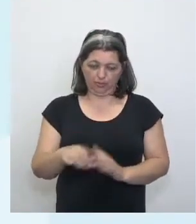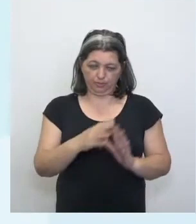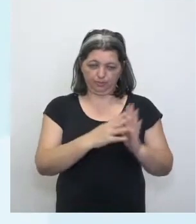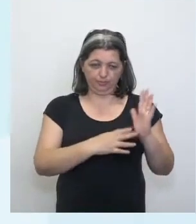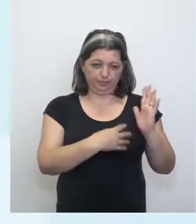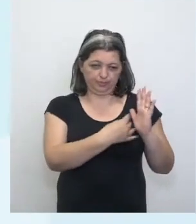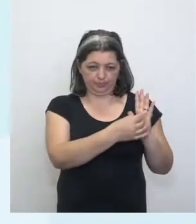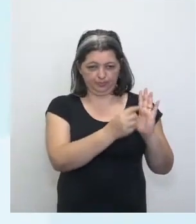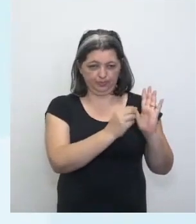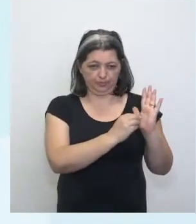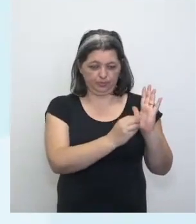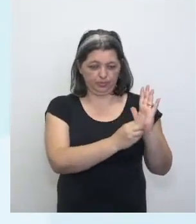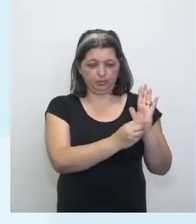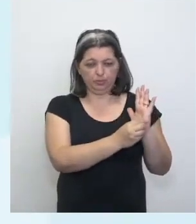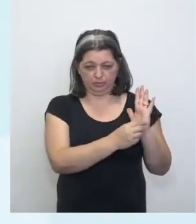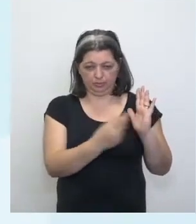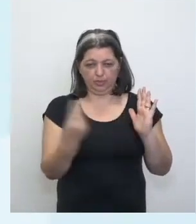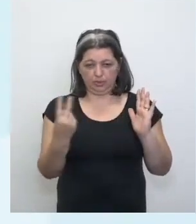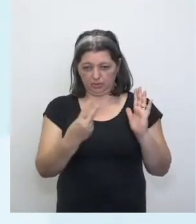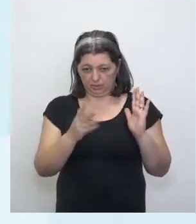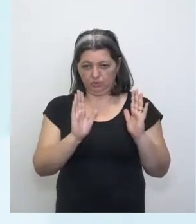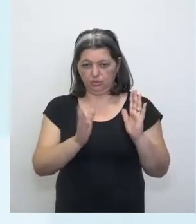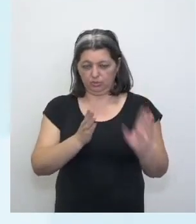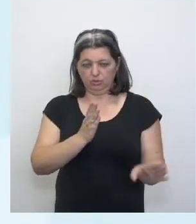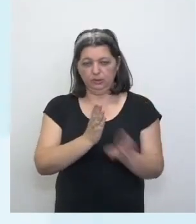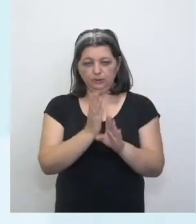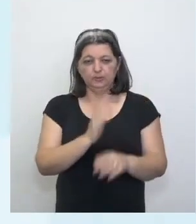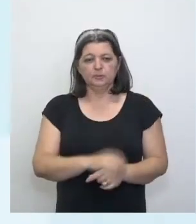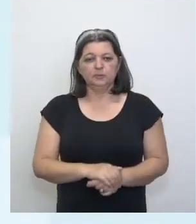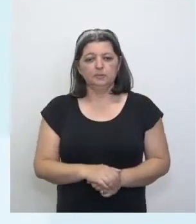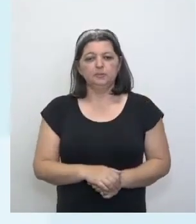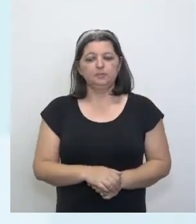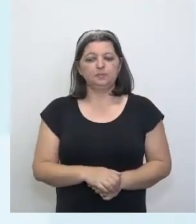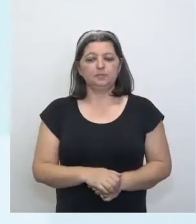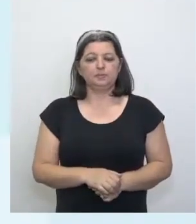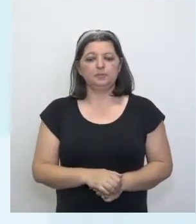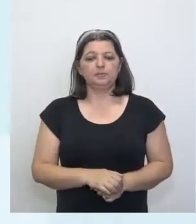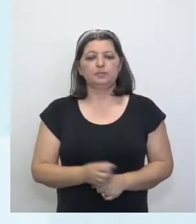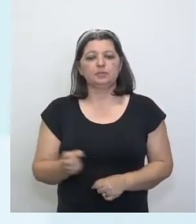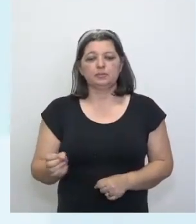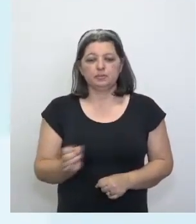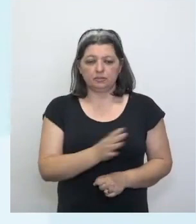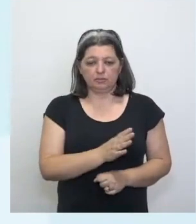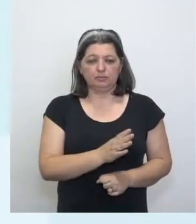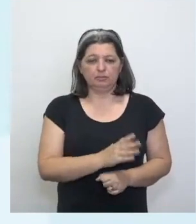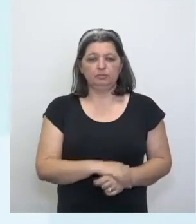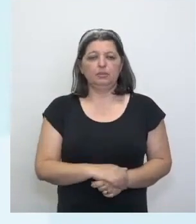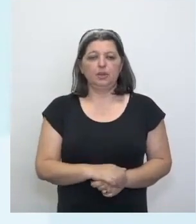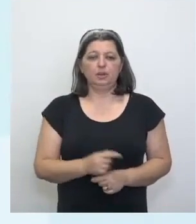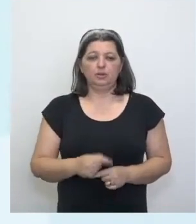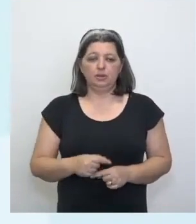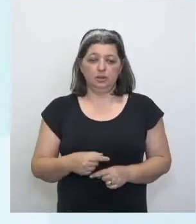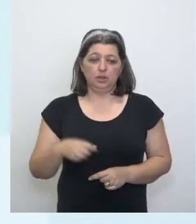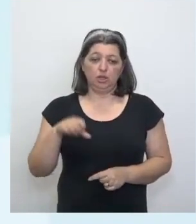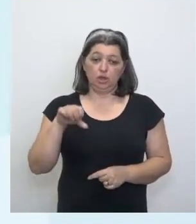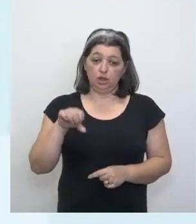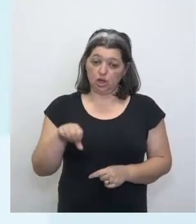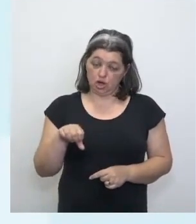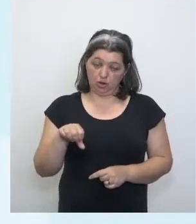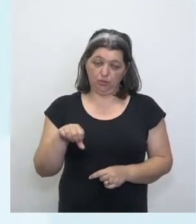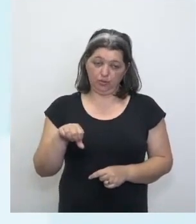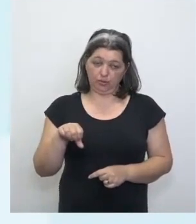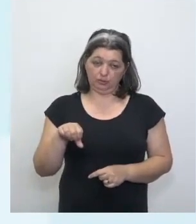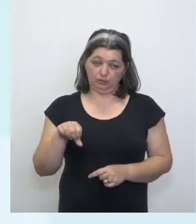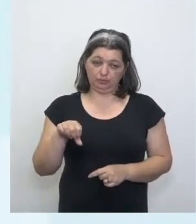bem? Tá, descobri meu segundo coeficiente. Agora eu vou fazer o mesmo processo. Vou pegar esse 9, vou multiplicar lá pelo